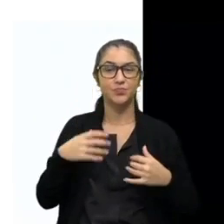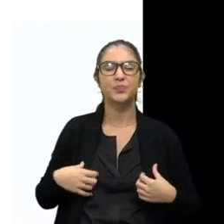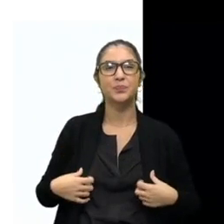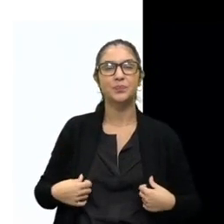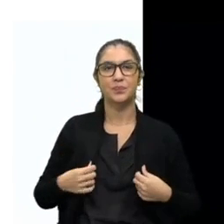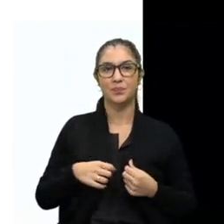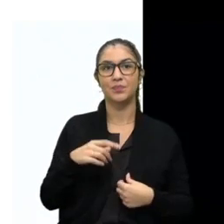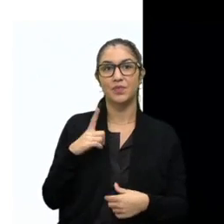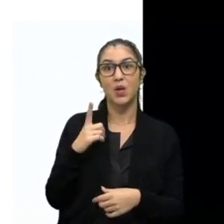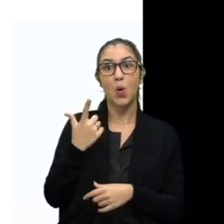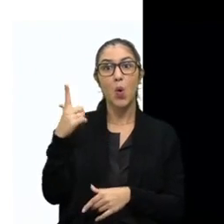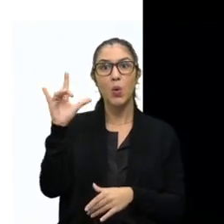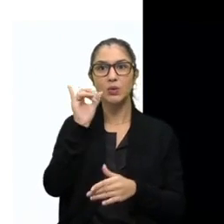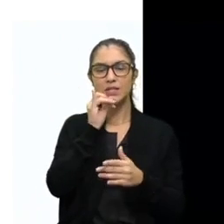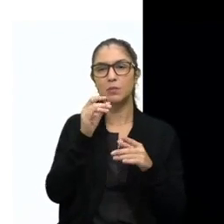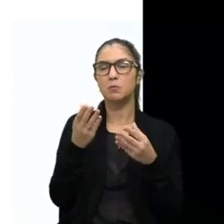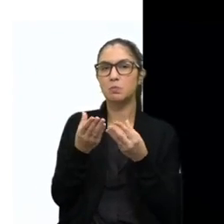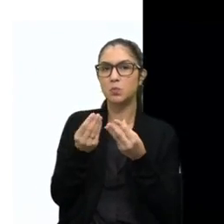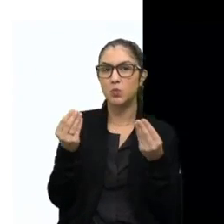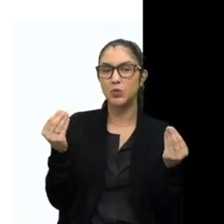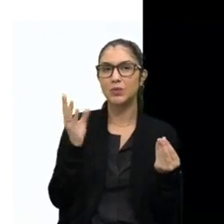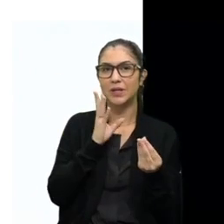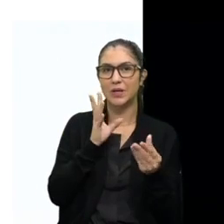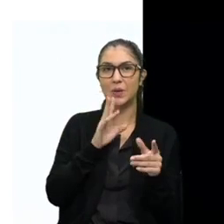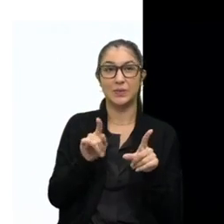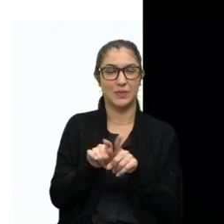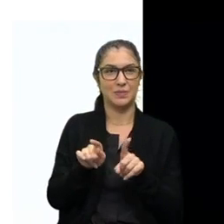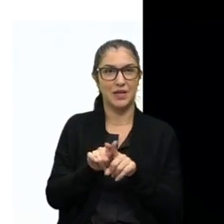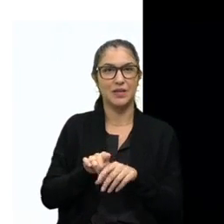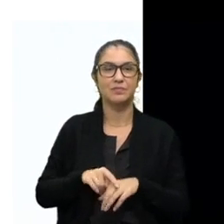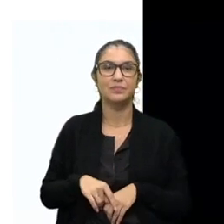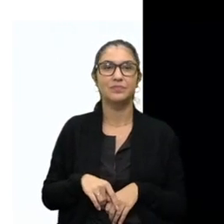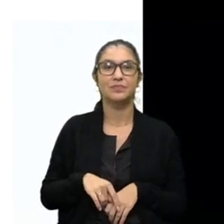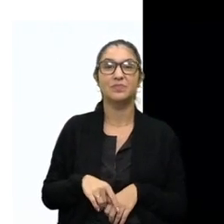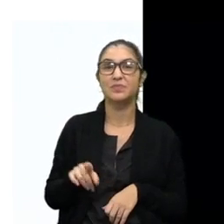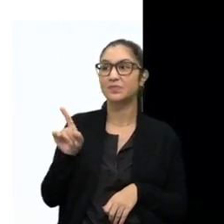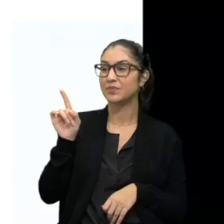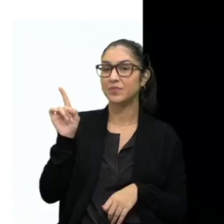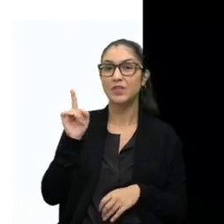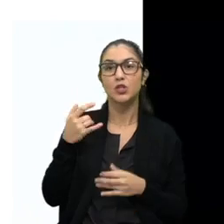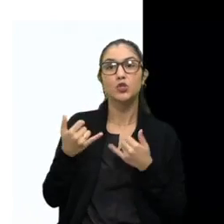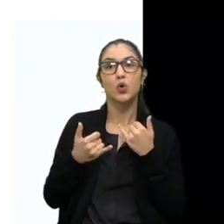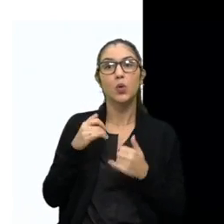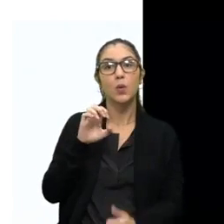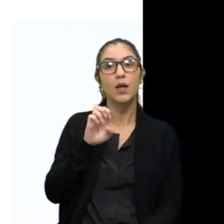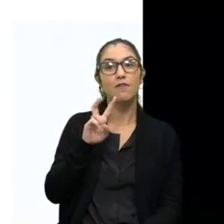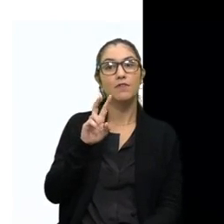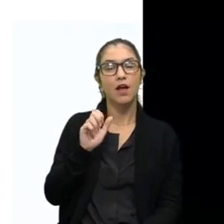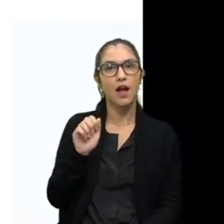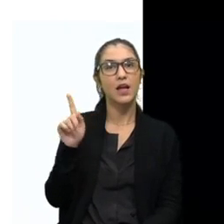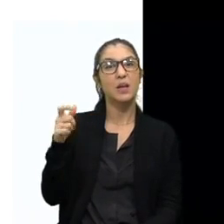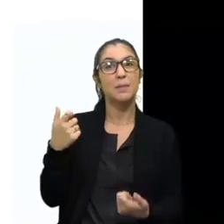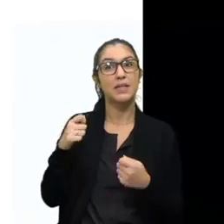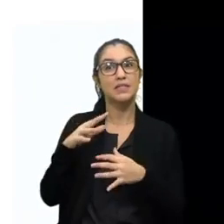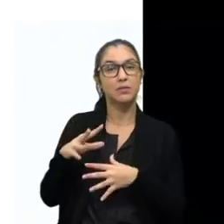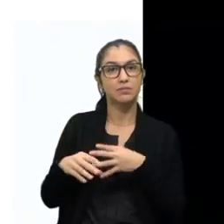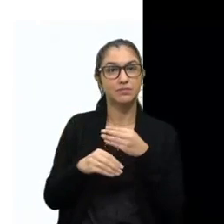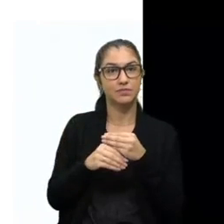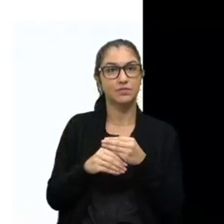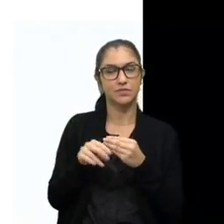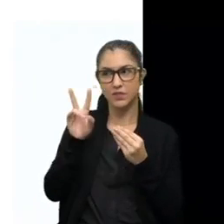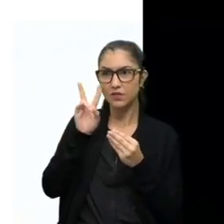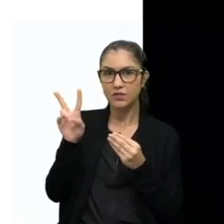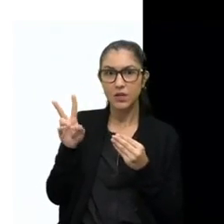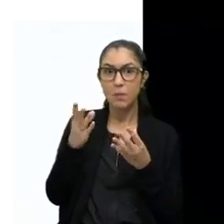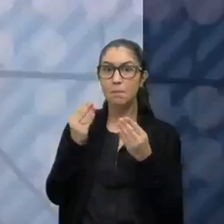Temos ainda outro exemplo aqui que é bem bacana também. Esse joguinho de EVA, na verdade, ele tem que completar.